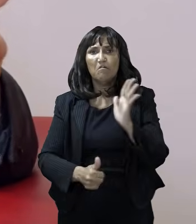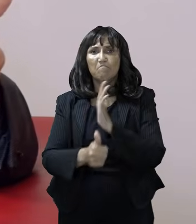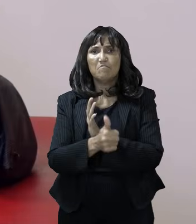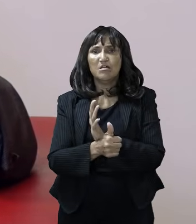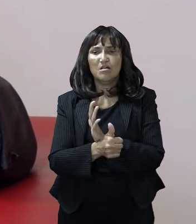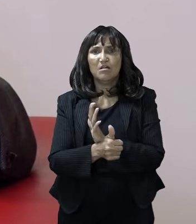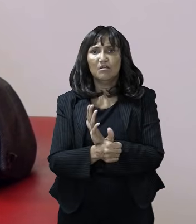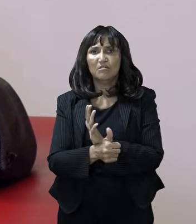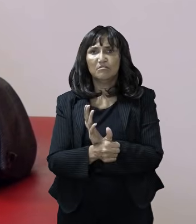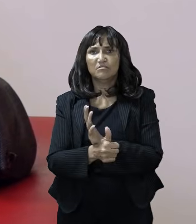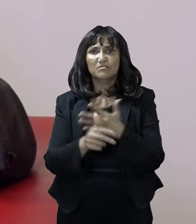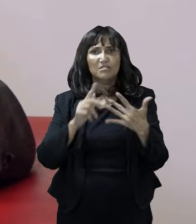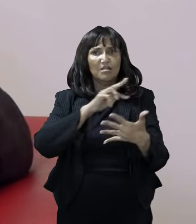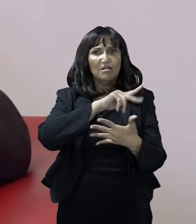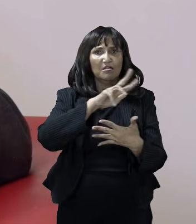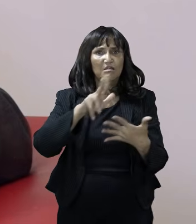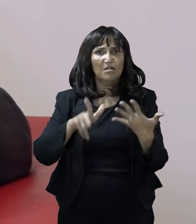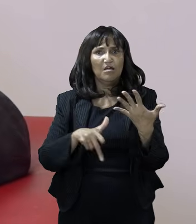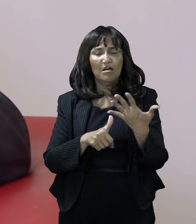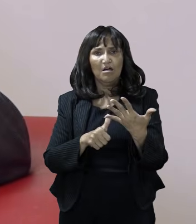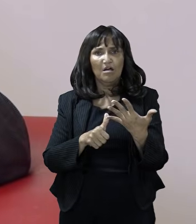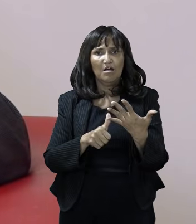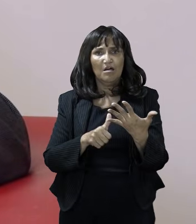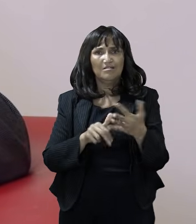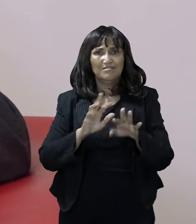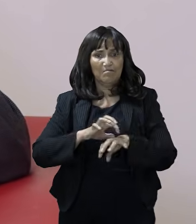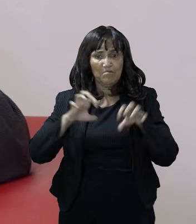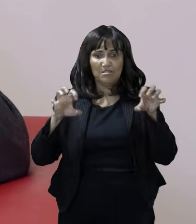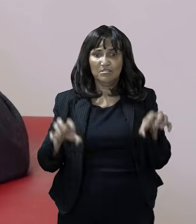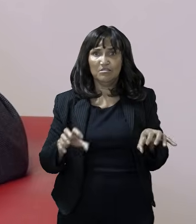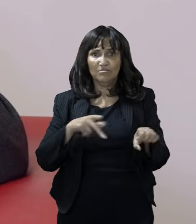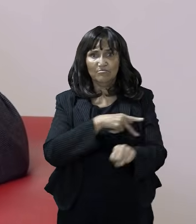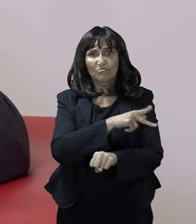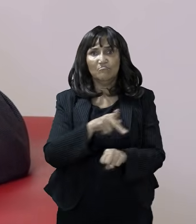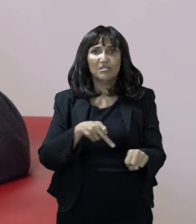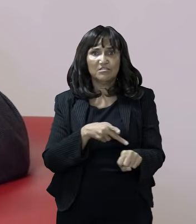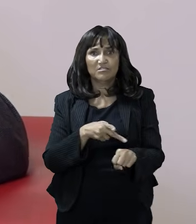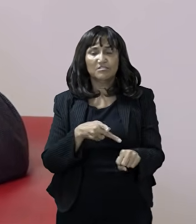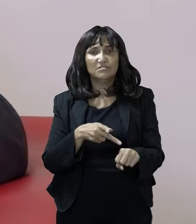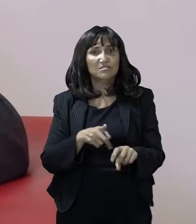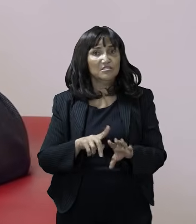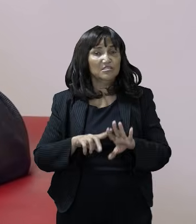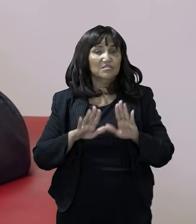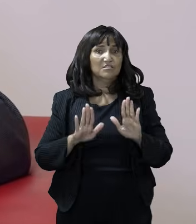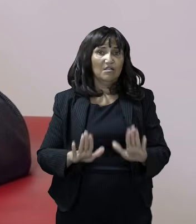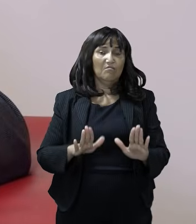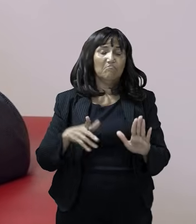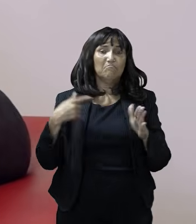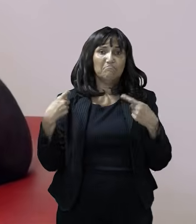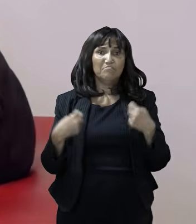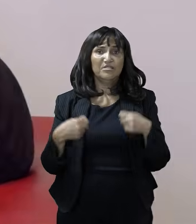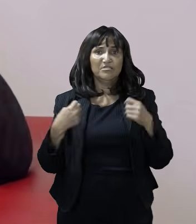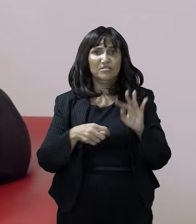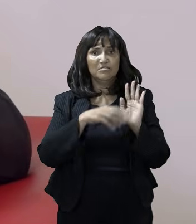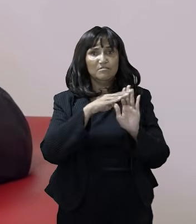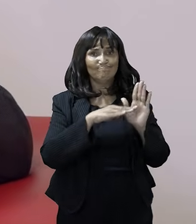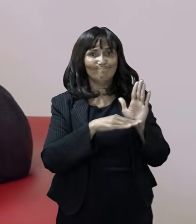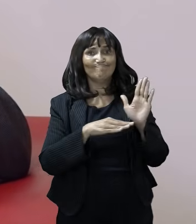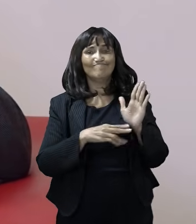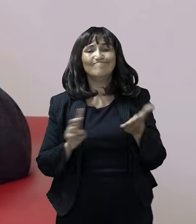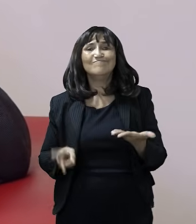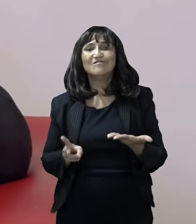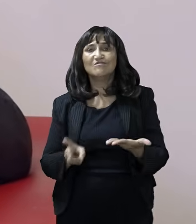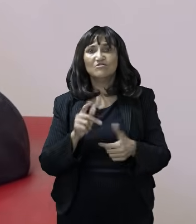função da polarização do país, entendeu? Então nós temos que ter um programa que realmente continue